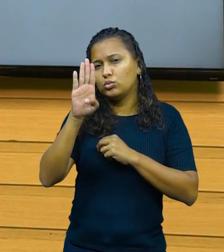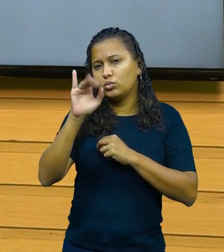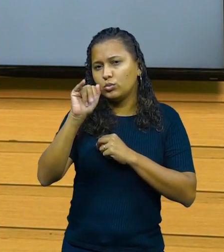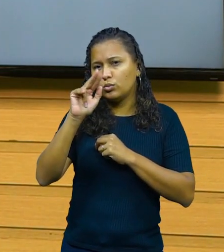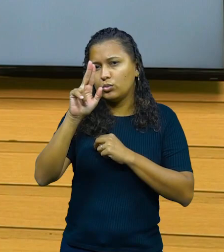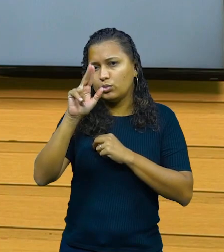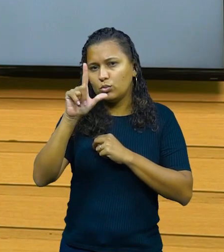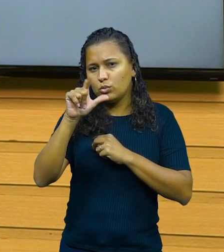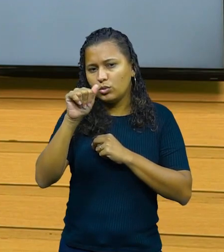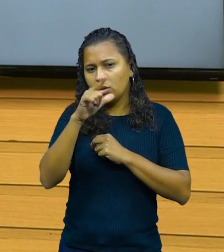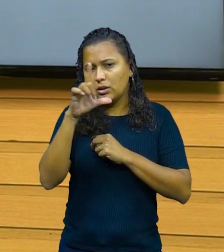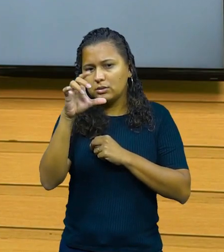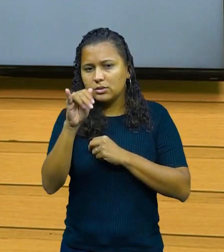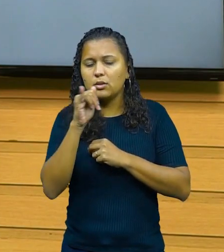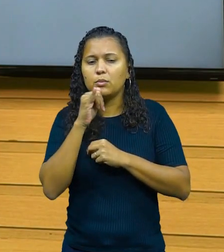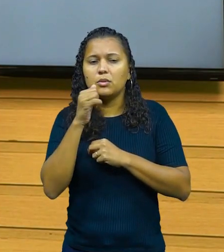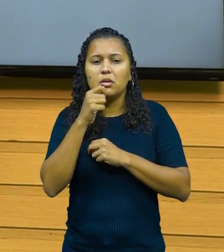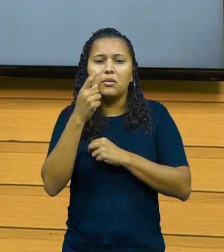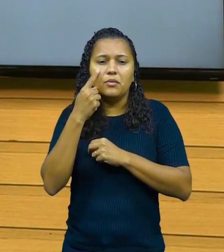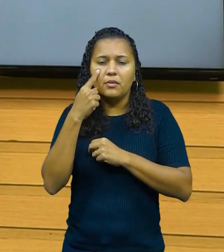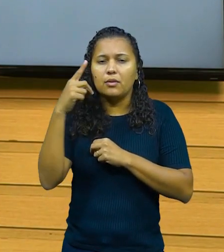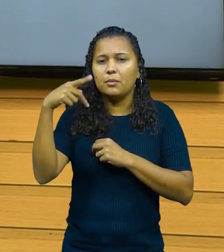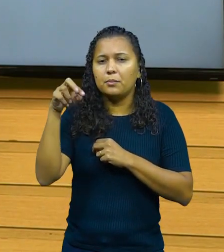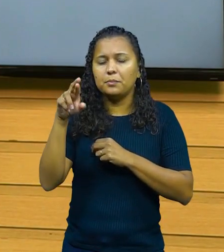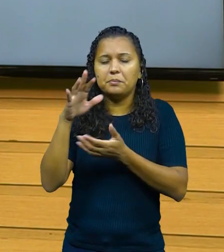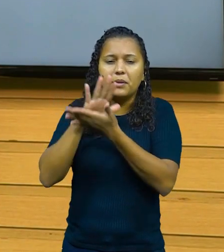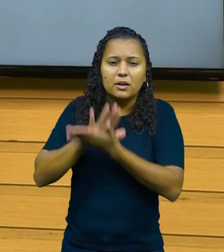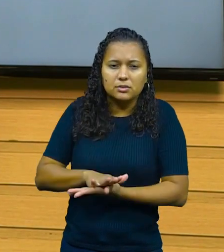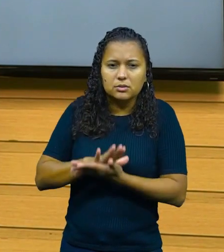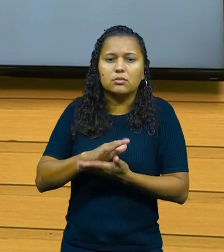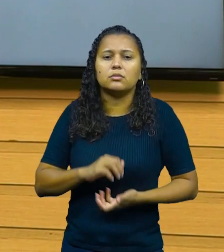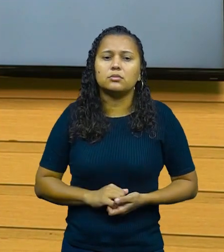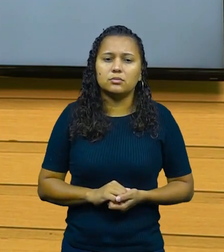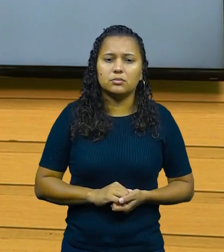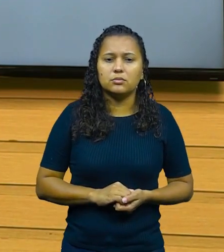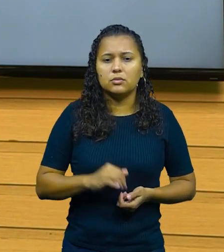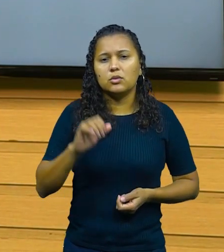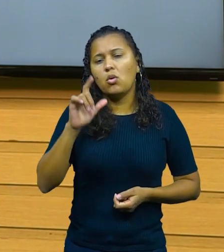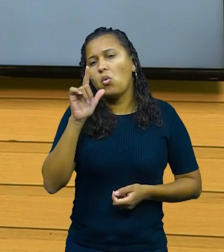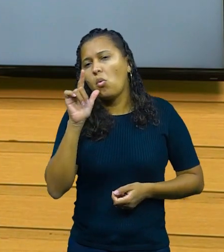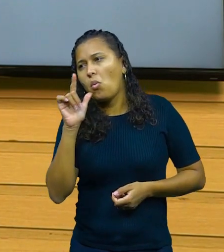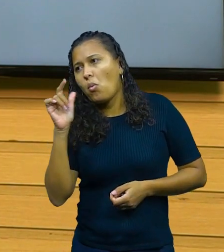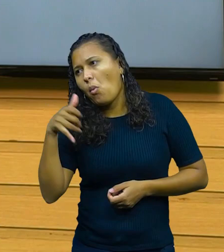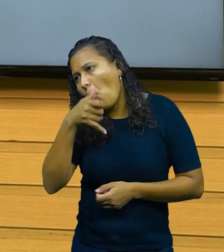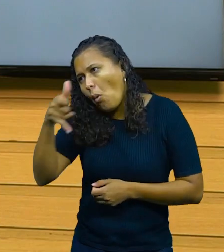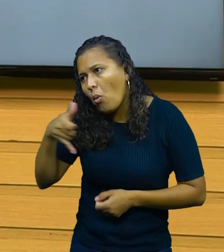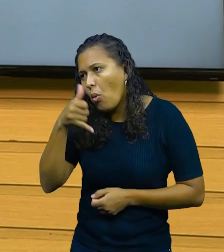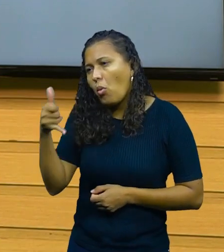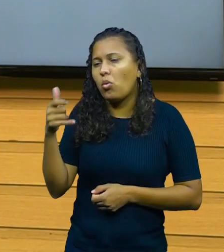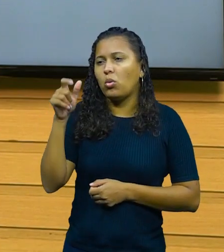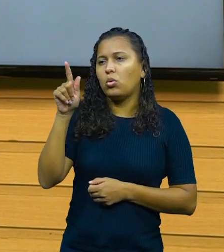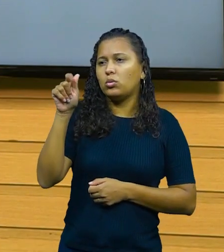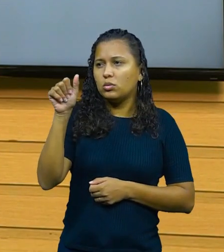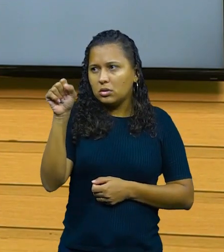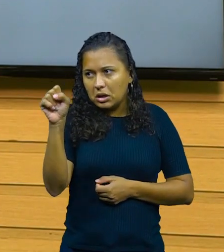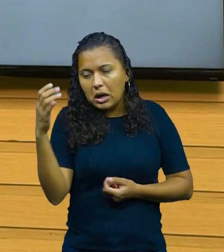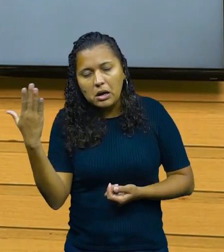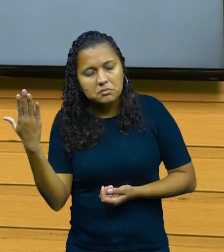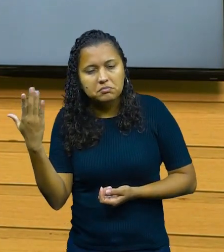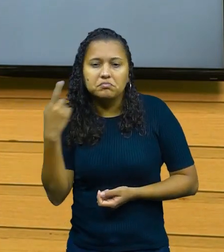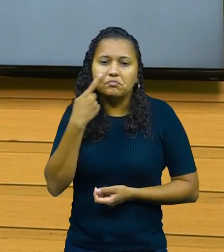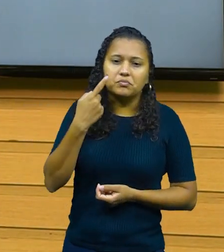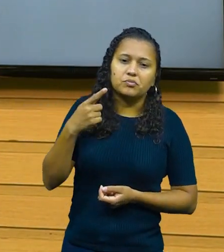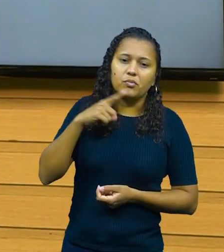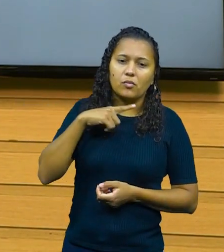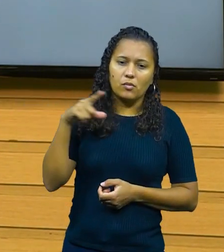de locais por onde você quer verificar a pressão, né? Normalmente são tubulações de óleo, de gás, ok? E